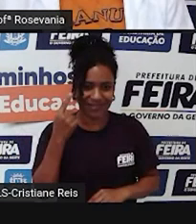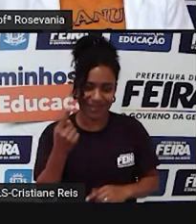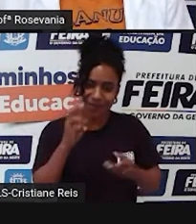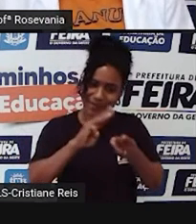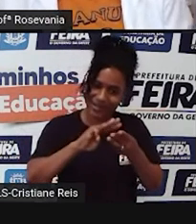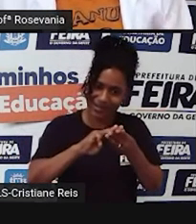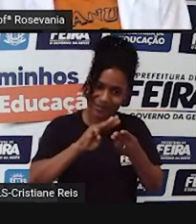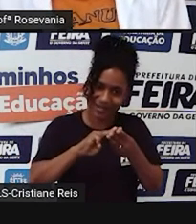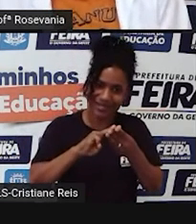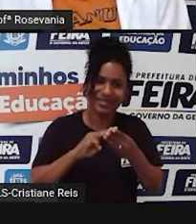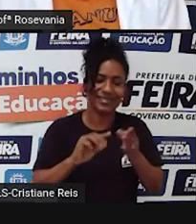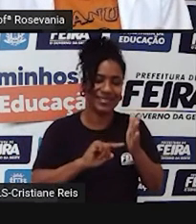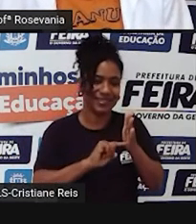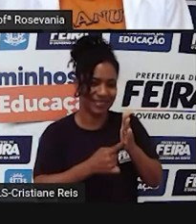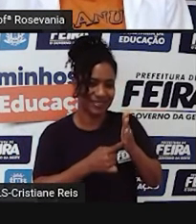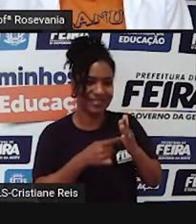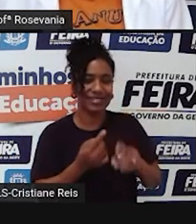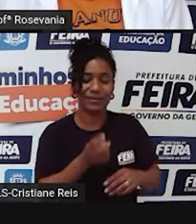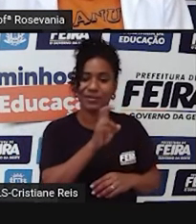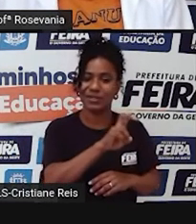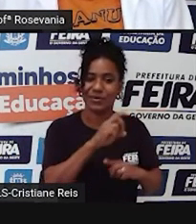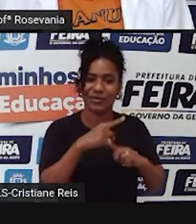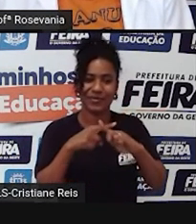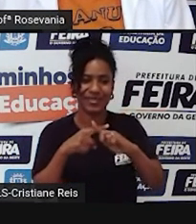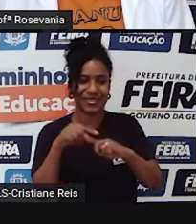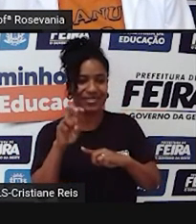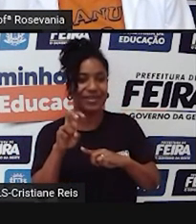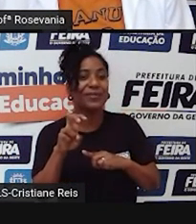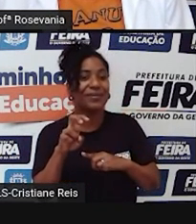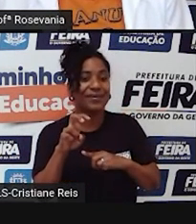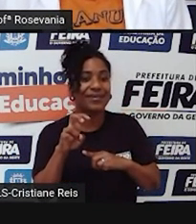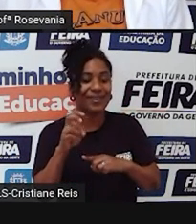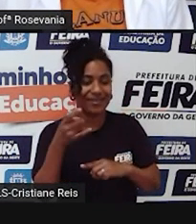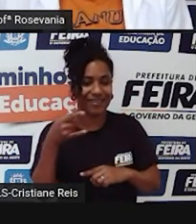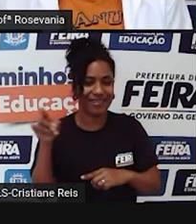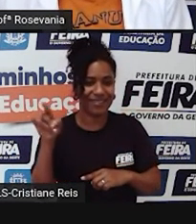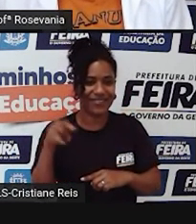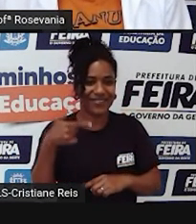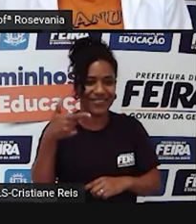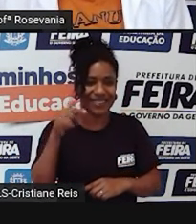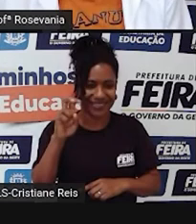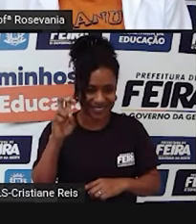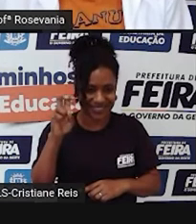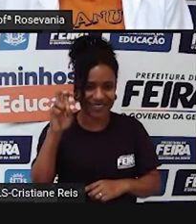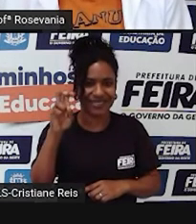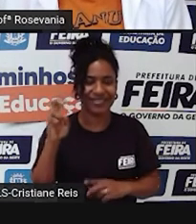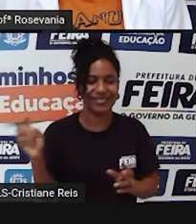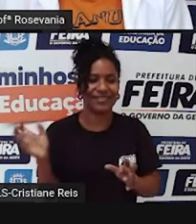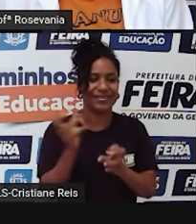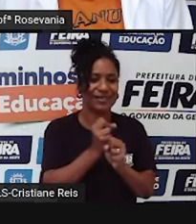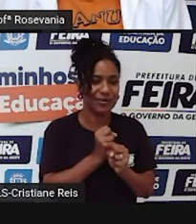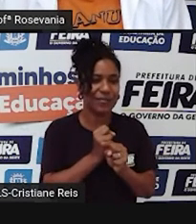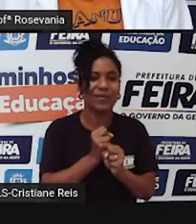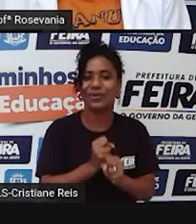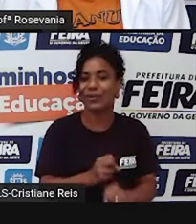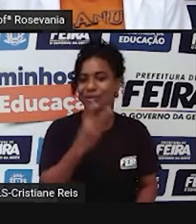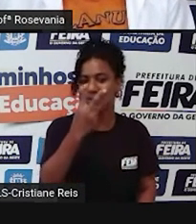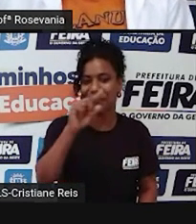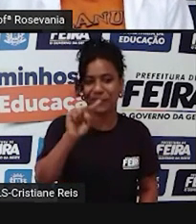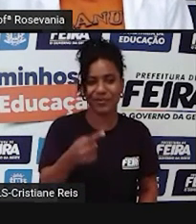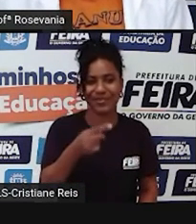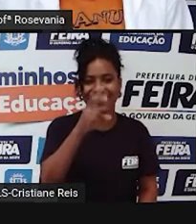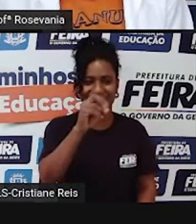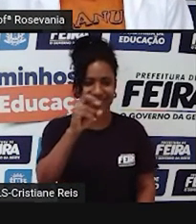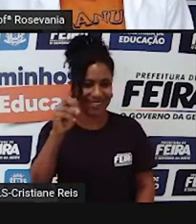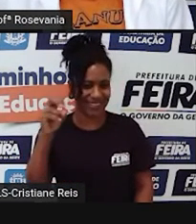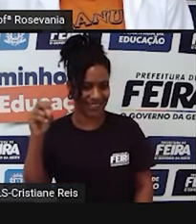Aí eu faço 5 vezes 5, 25. Depois eu vou e adiciono os dois zeros. Então vai dar 2.500